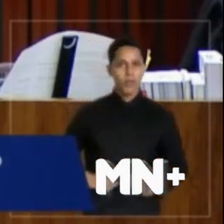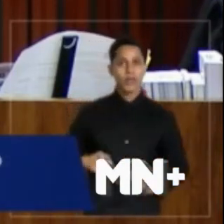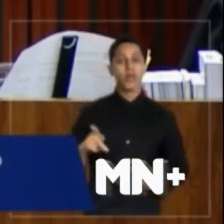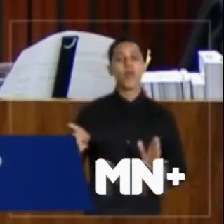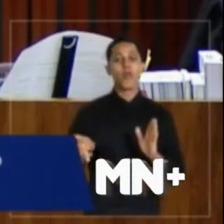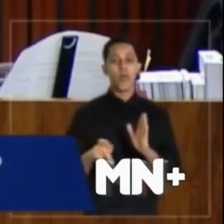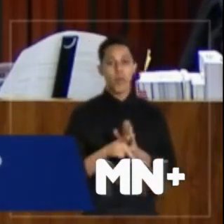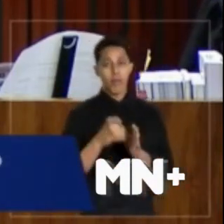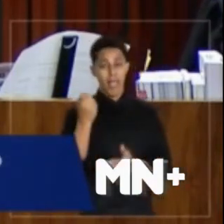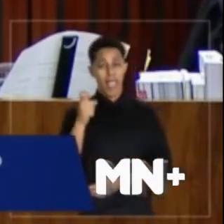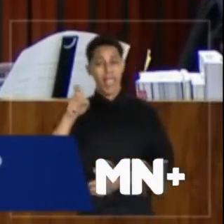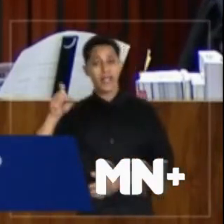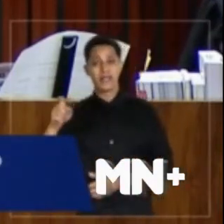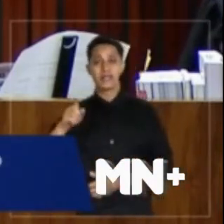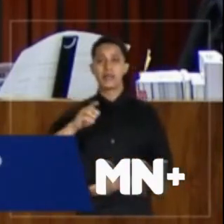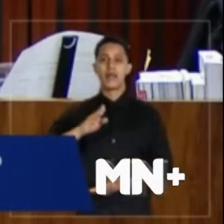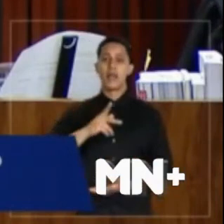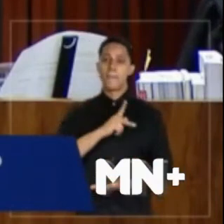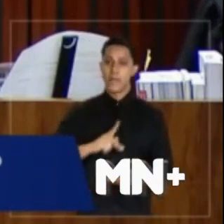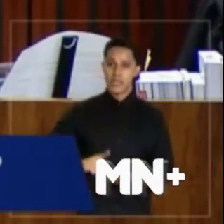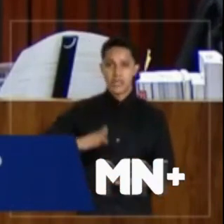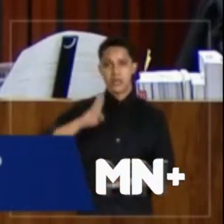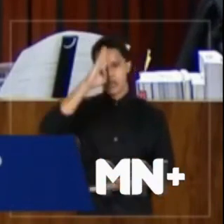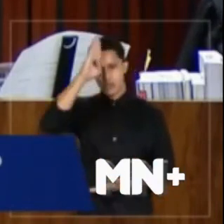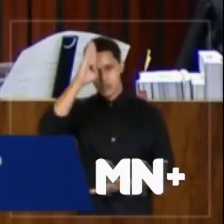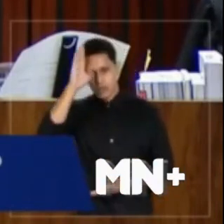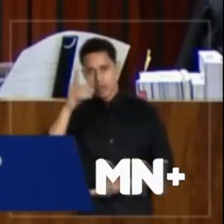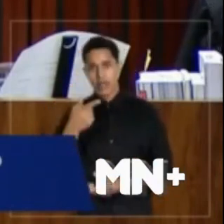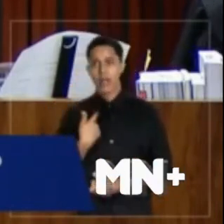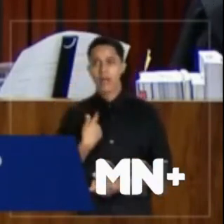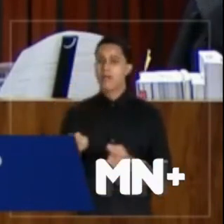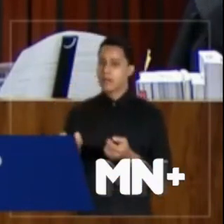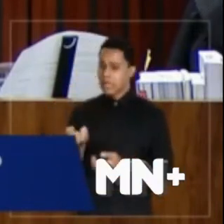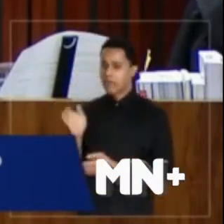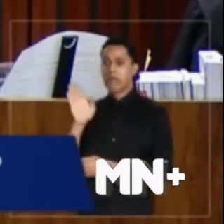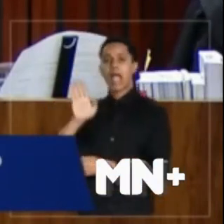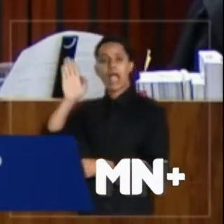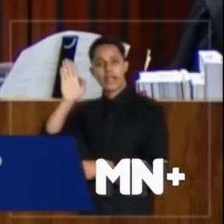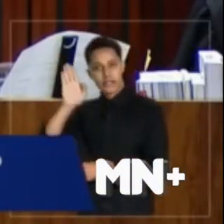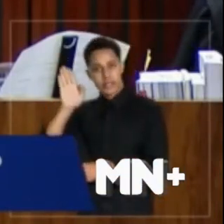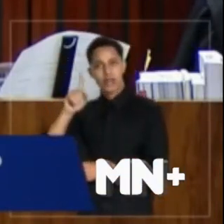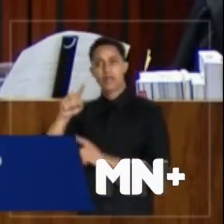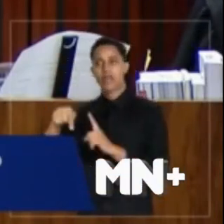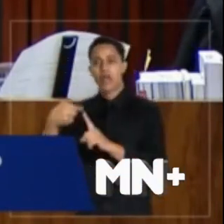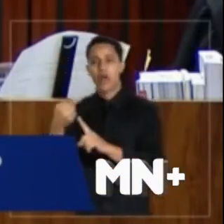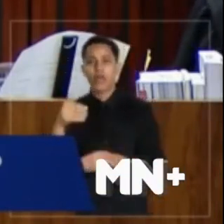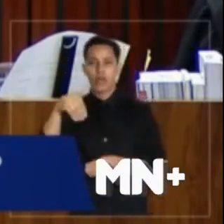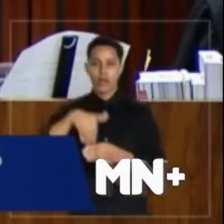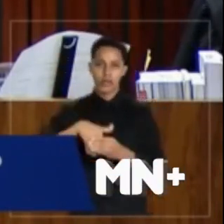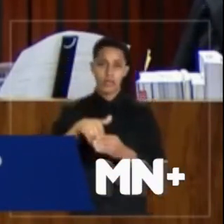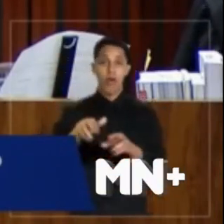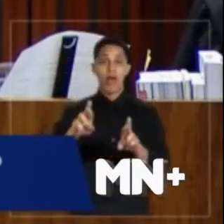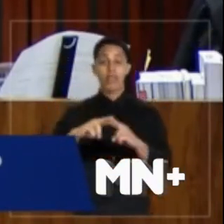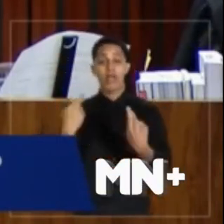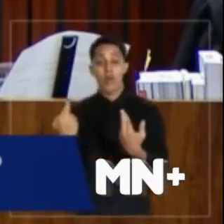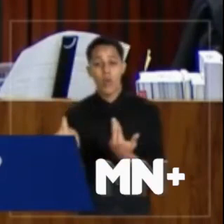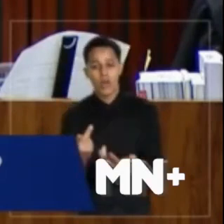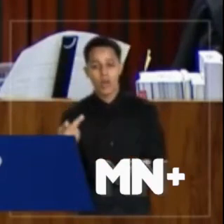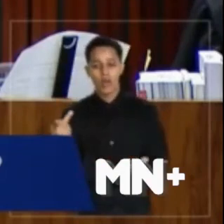julgamento só será concluído depois do voto desse que agora está ocupando